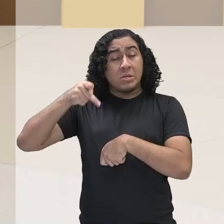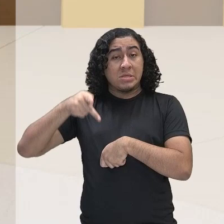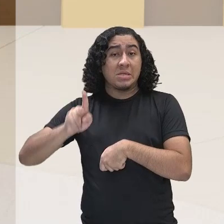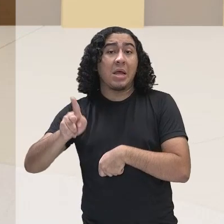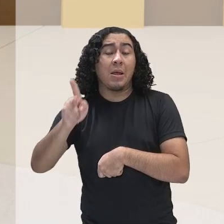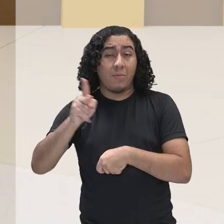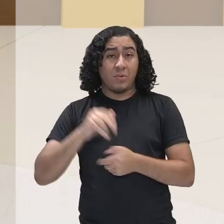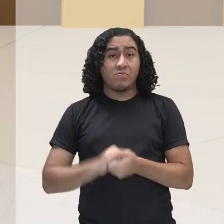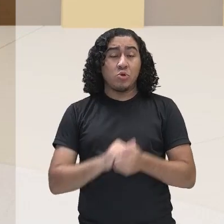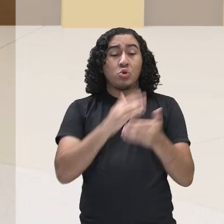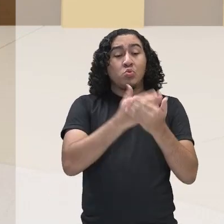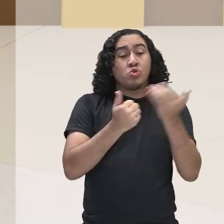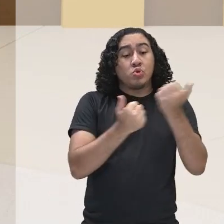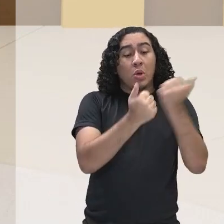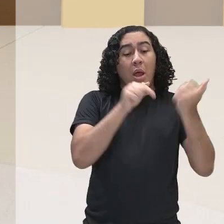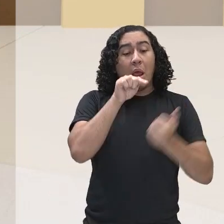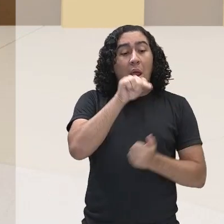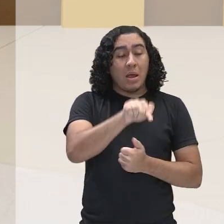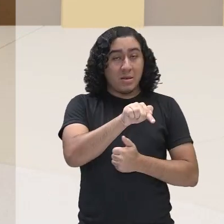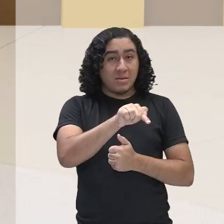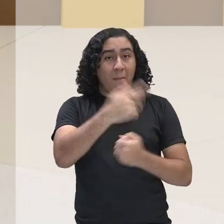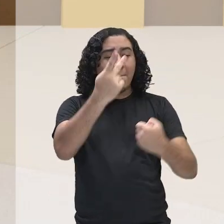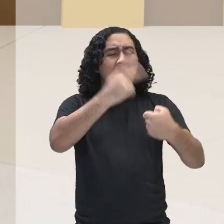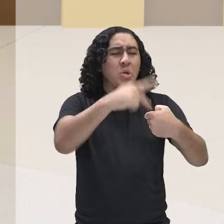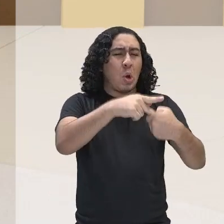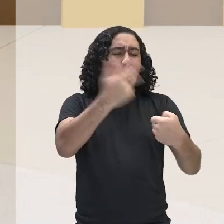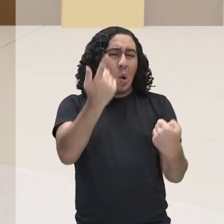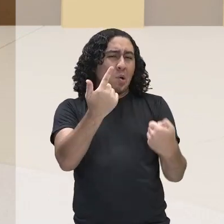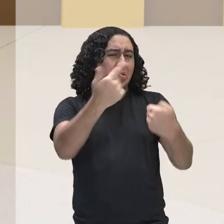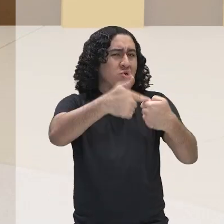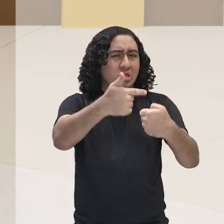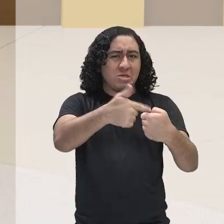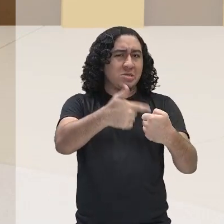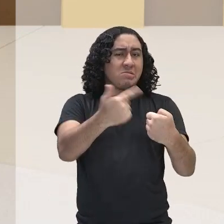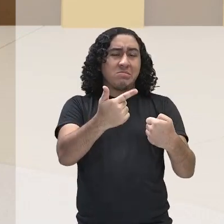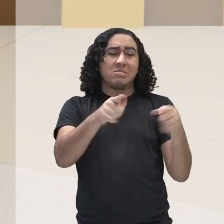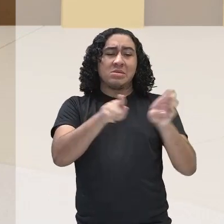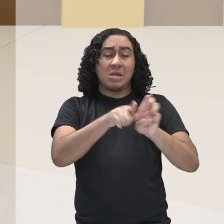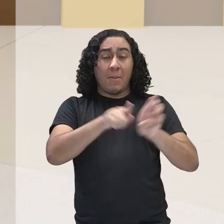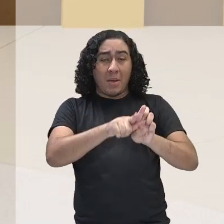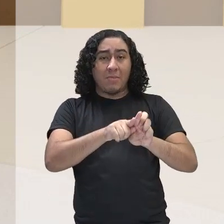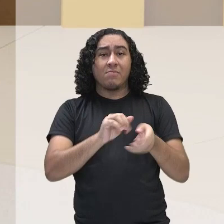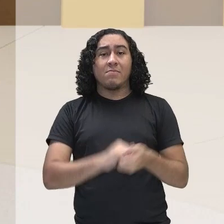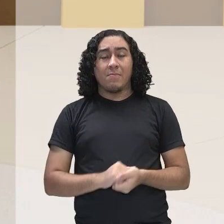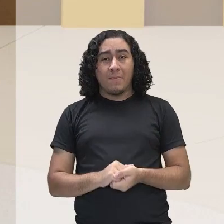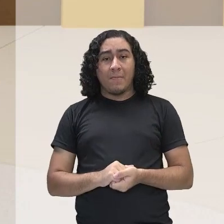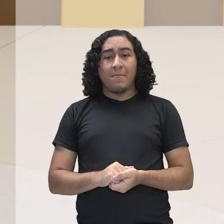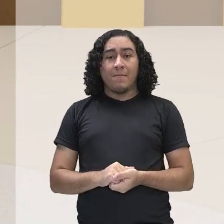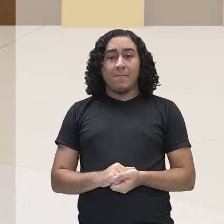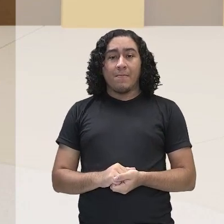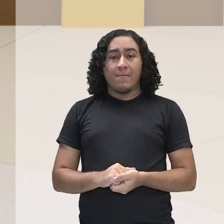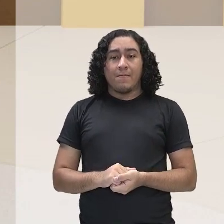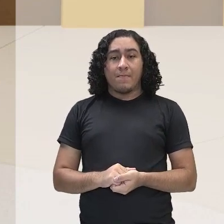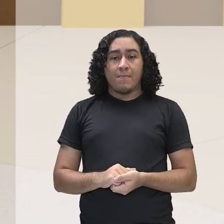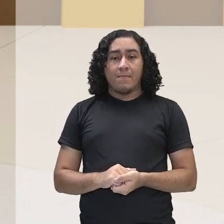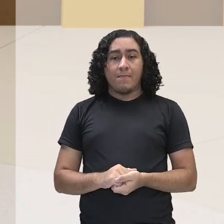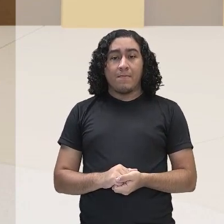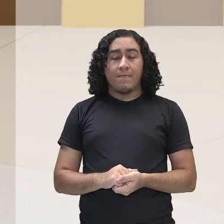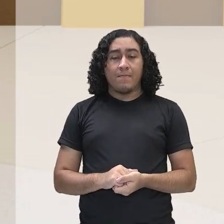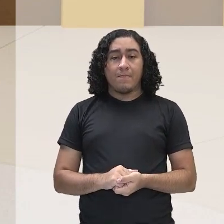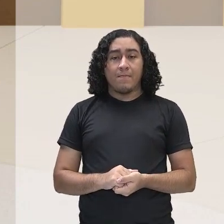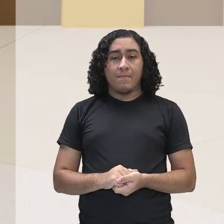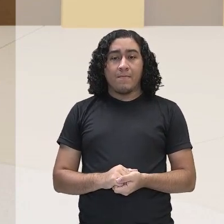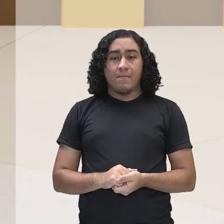aí o uso dos combustíveis fósseis, como o diesel, o óleo, os combustíveis que a gente usa para alimentar os motores de luz, né? E